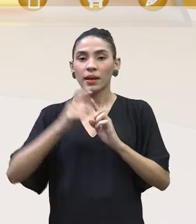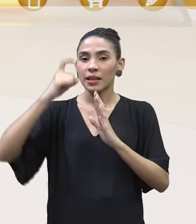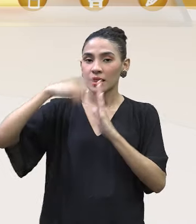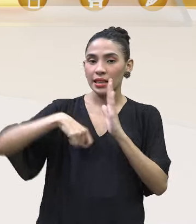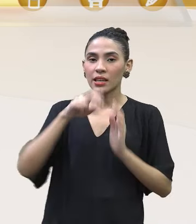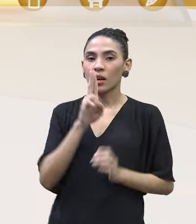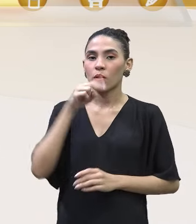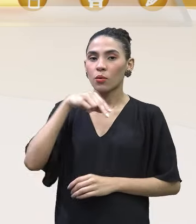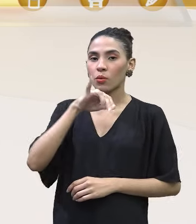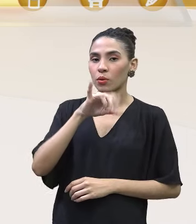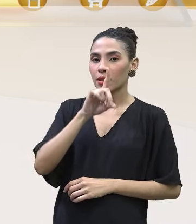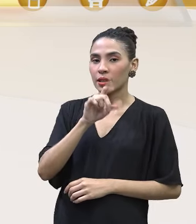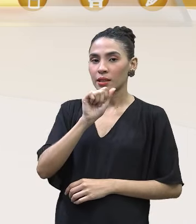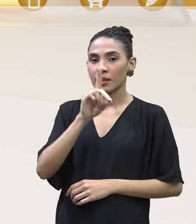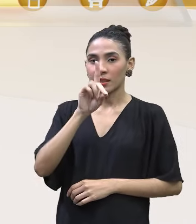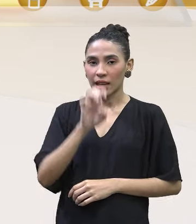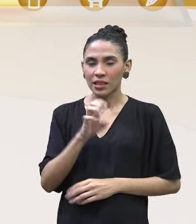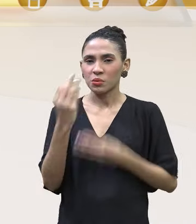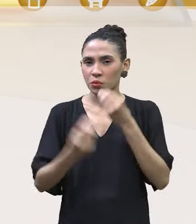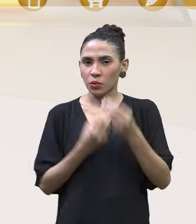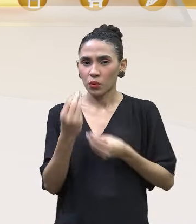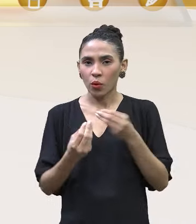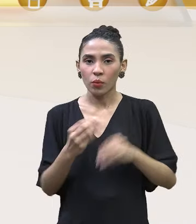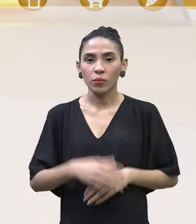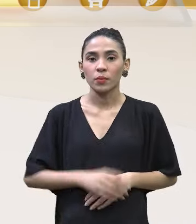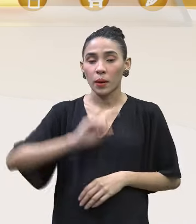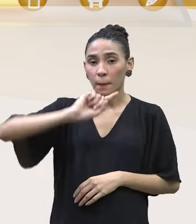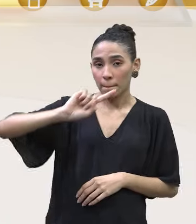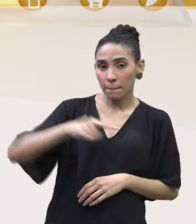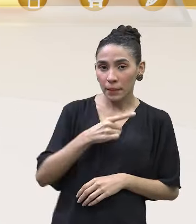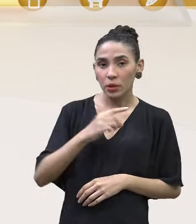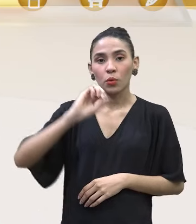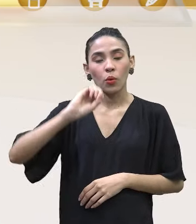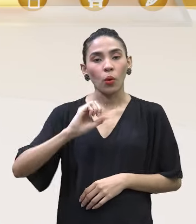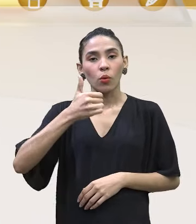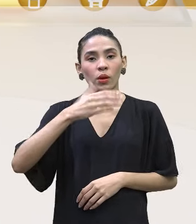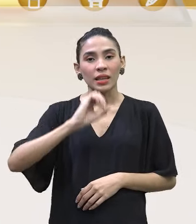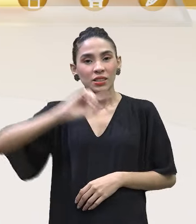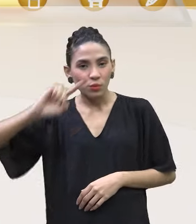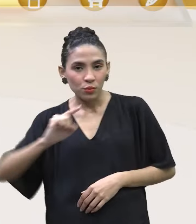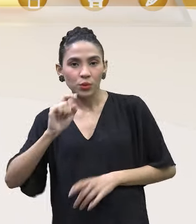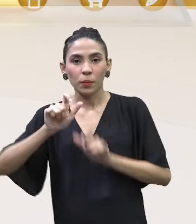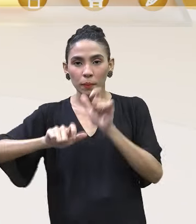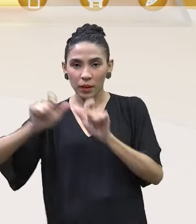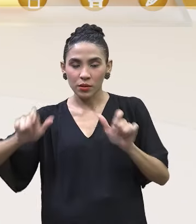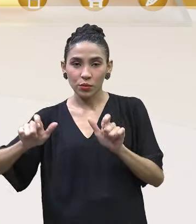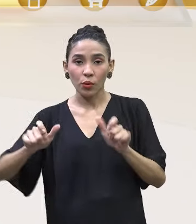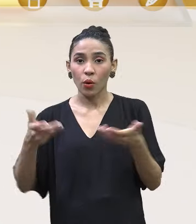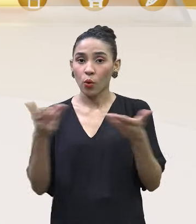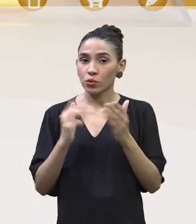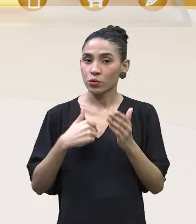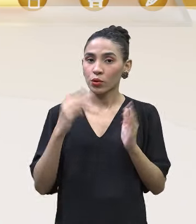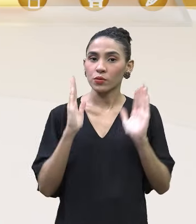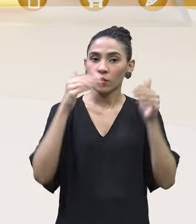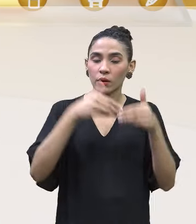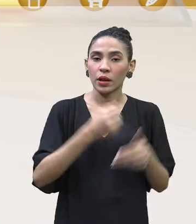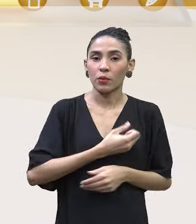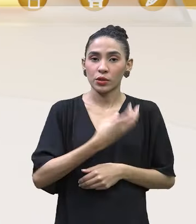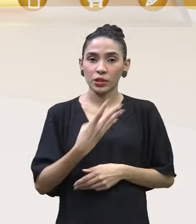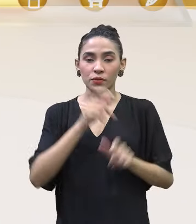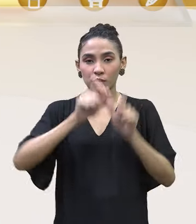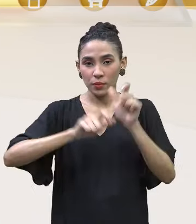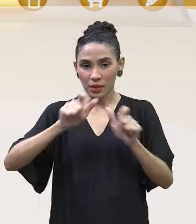unidade Como assim como por 1000 ou 10.000 pessoas aqui nós vamos estar trabalhando ali com quantitativo de